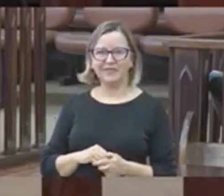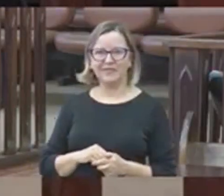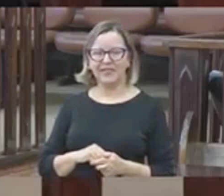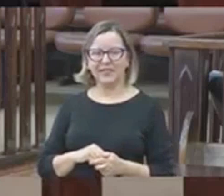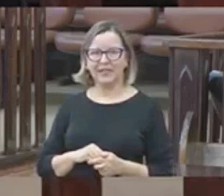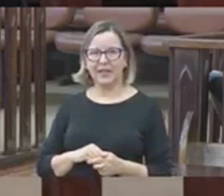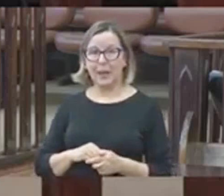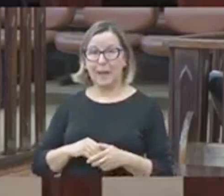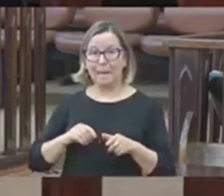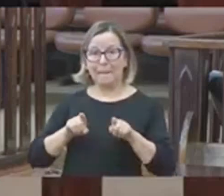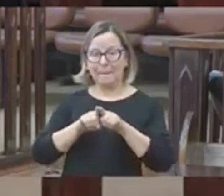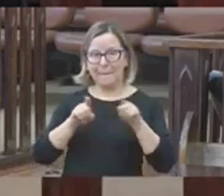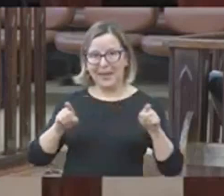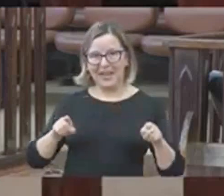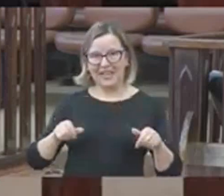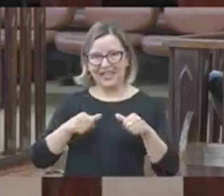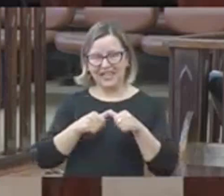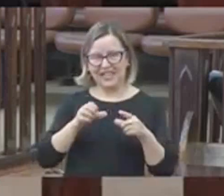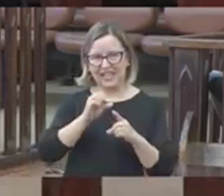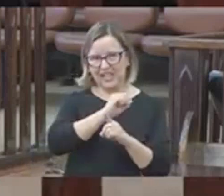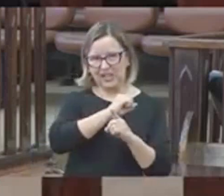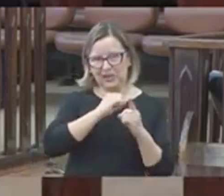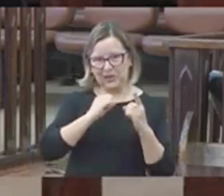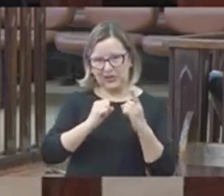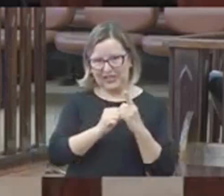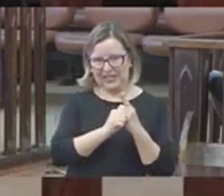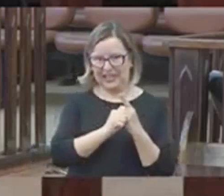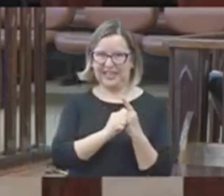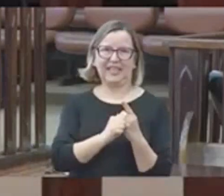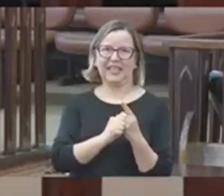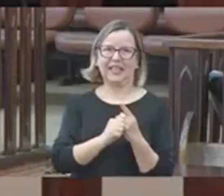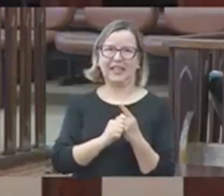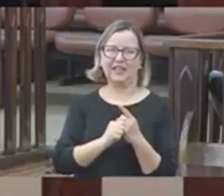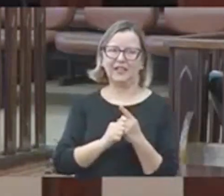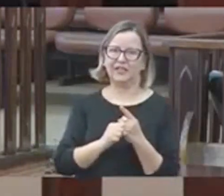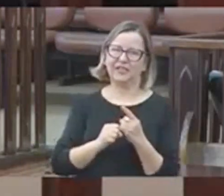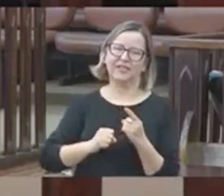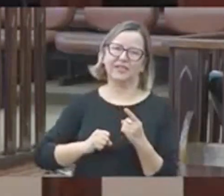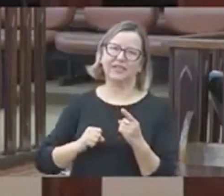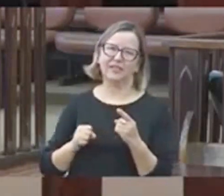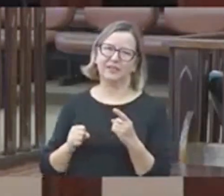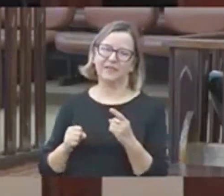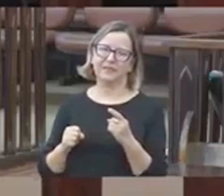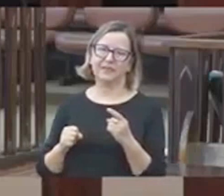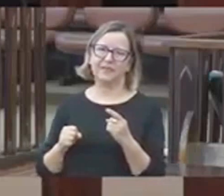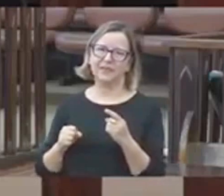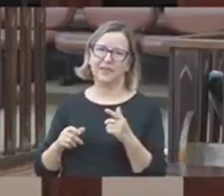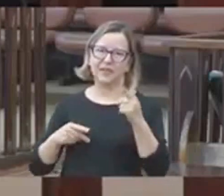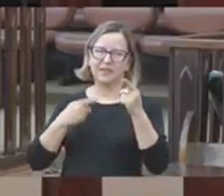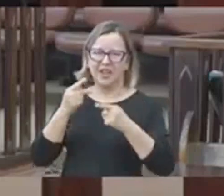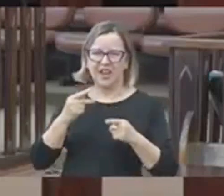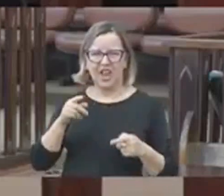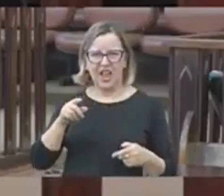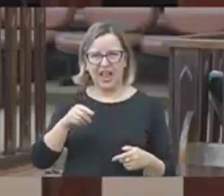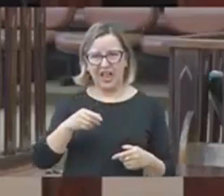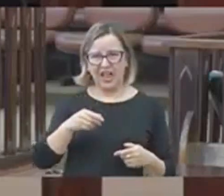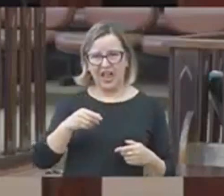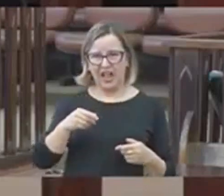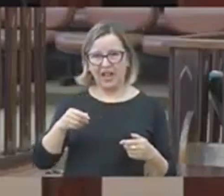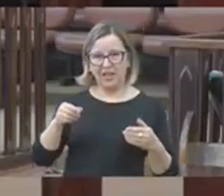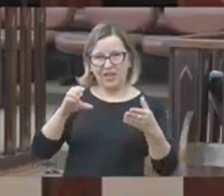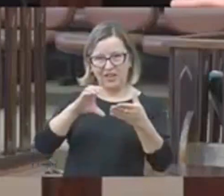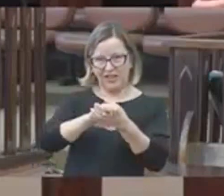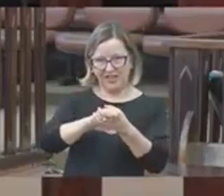assim, olha, vocês dois são os mesmos, vocês têm as mesmas funções, vocês têm que fazer